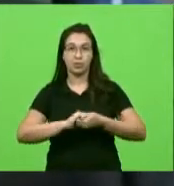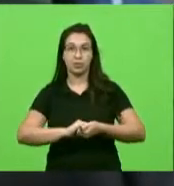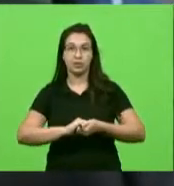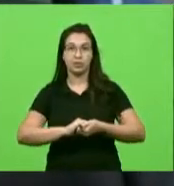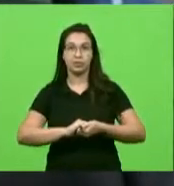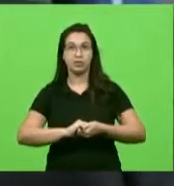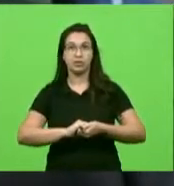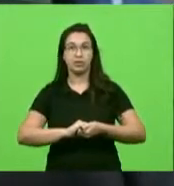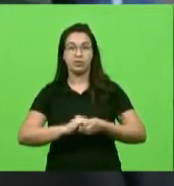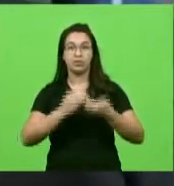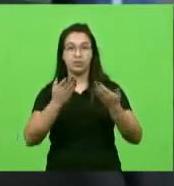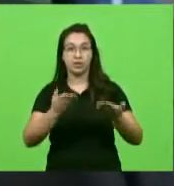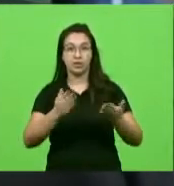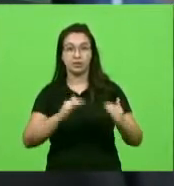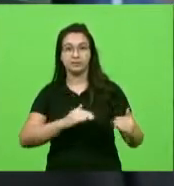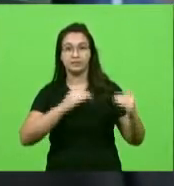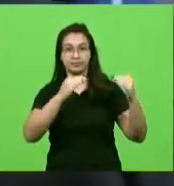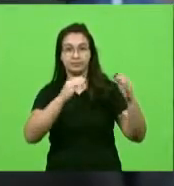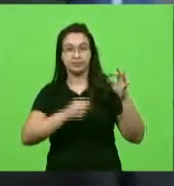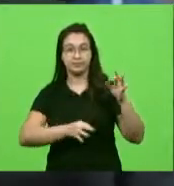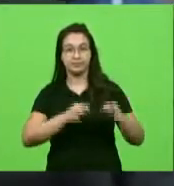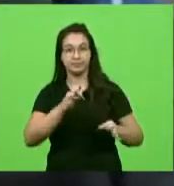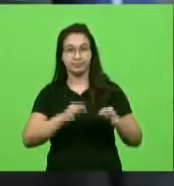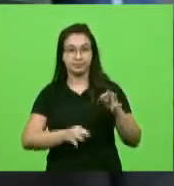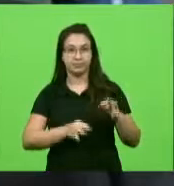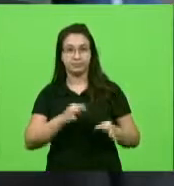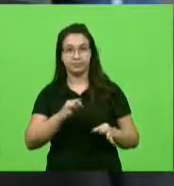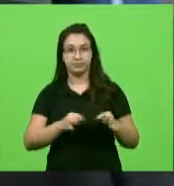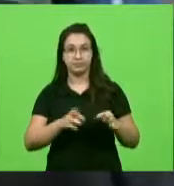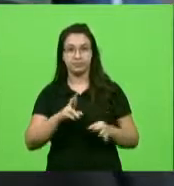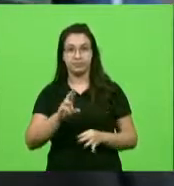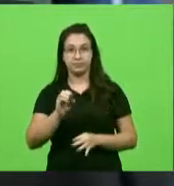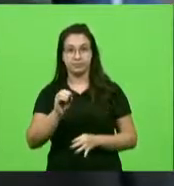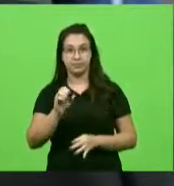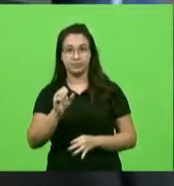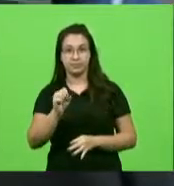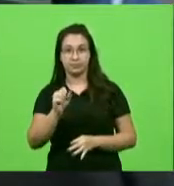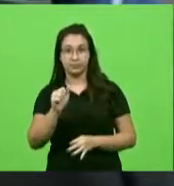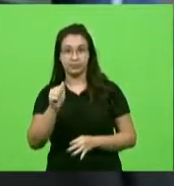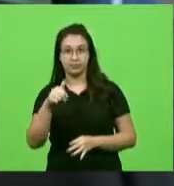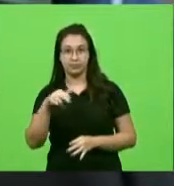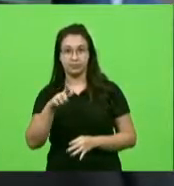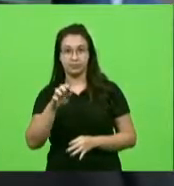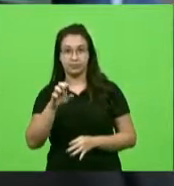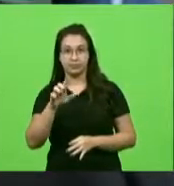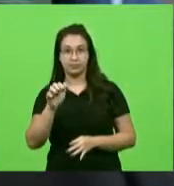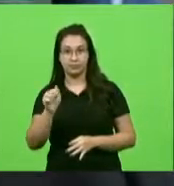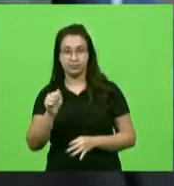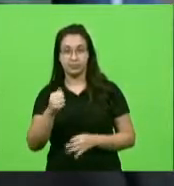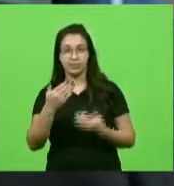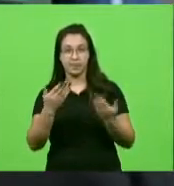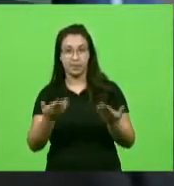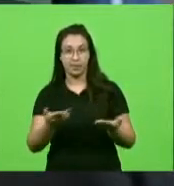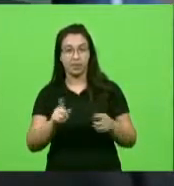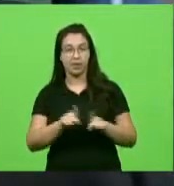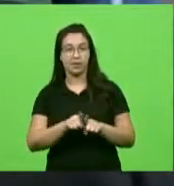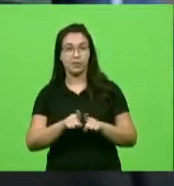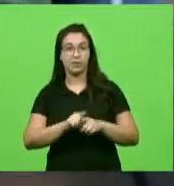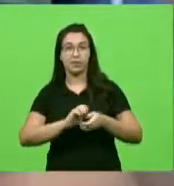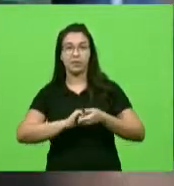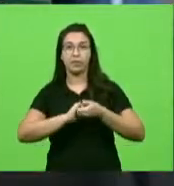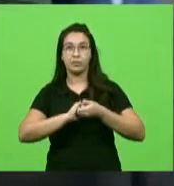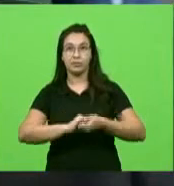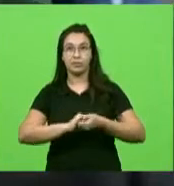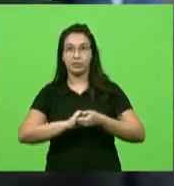a desembargadora Rosane Portela Wolff, que é a relatora do processo, em seu nome eu quero cumprimentar